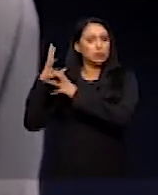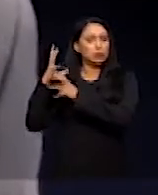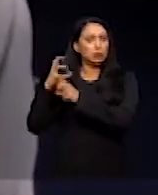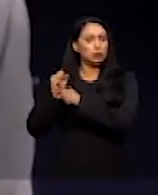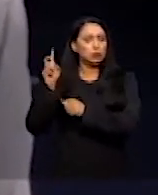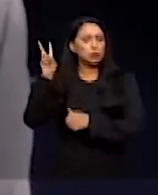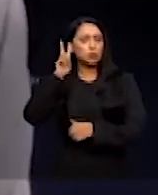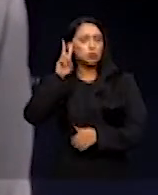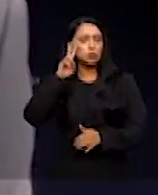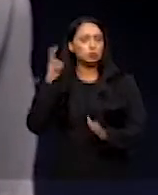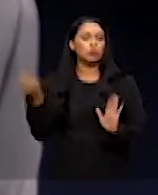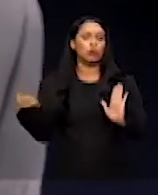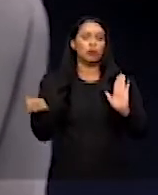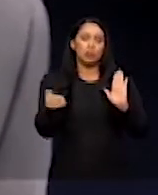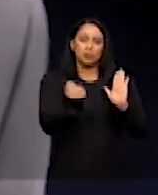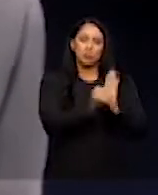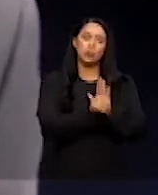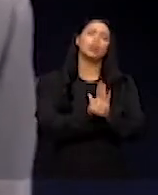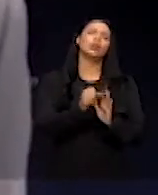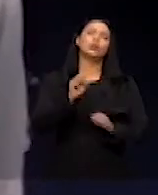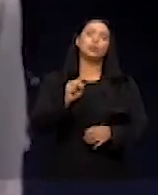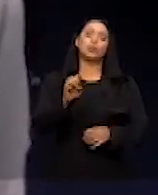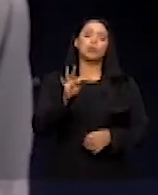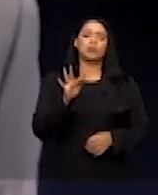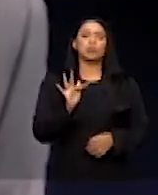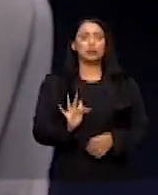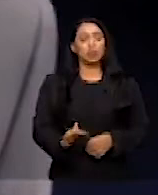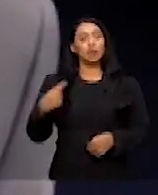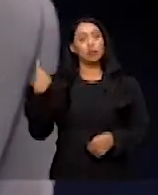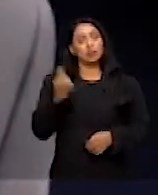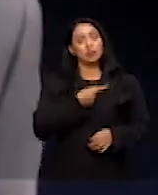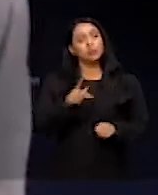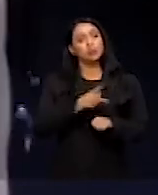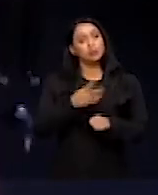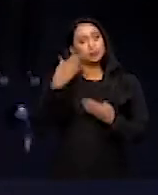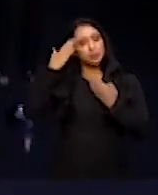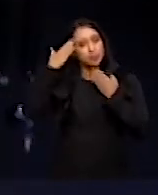Supremo Tribunal Federal e do nosso país. Muito obrigado.